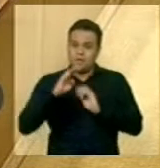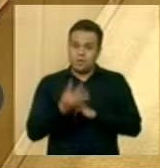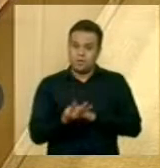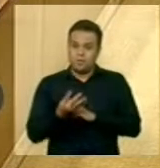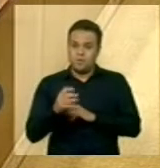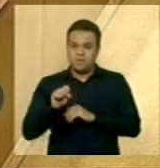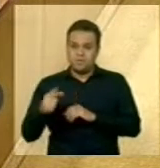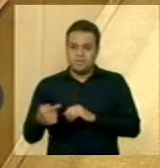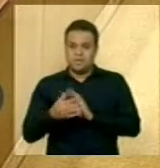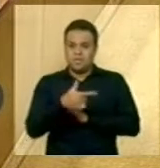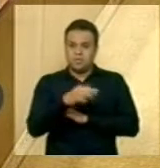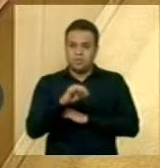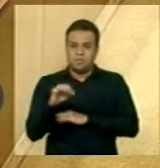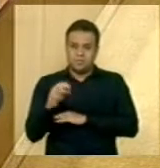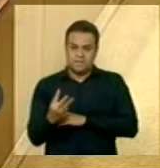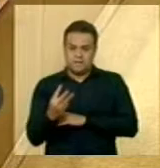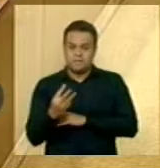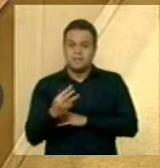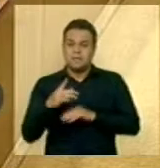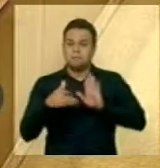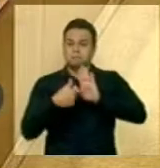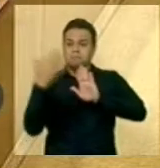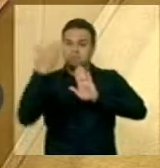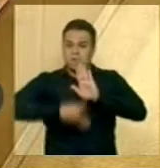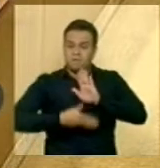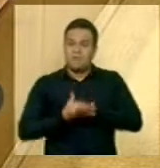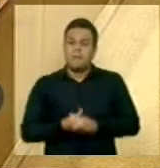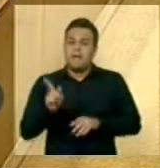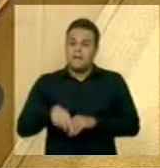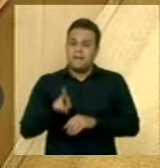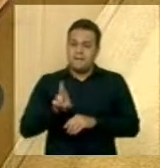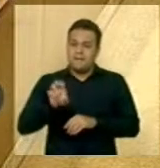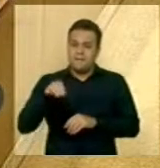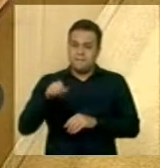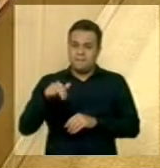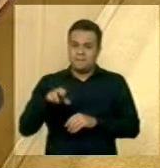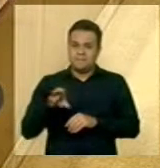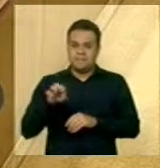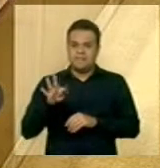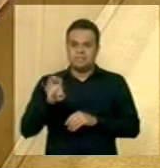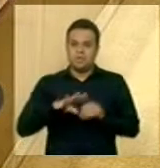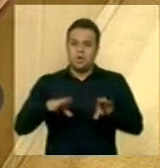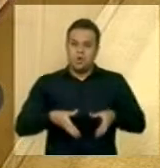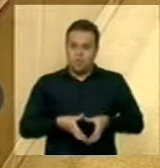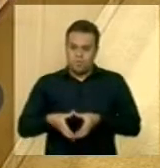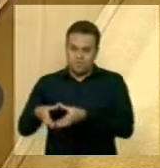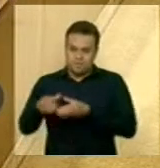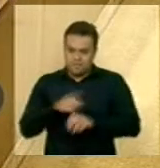4.887 de 2003, que prevê: consideram-se remanescentes das comunidades dos quilombos os